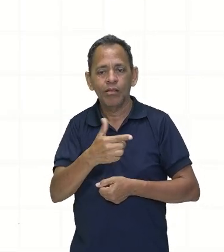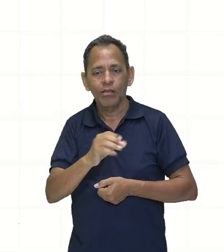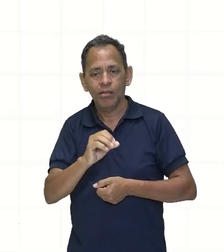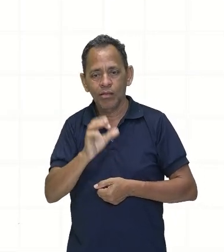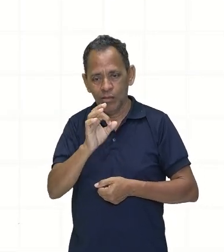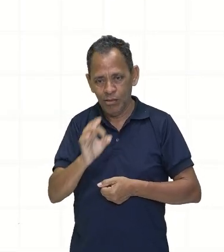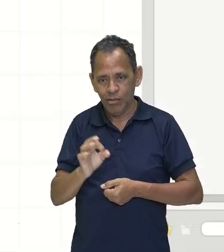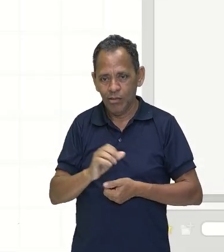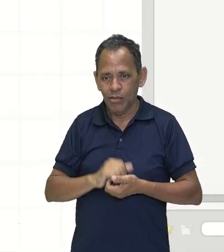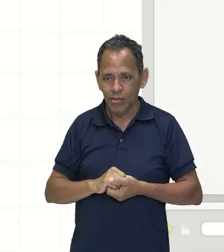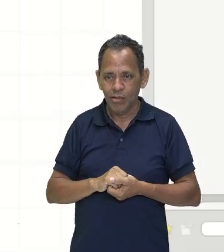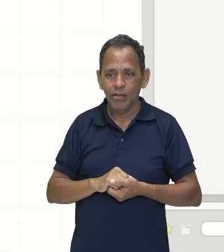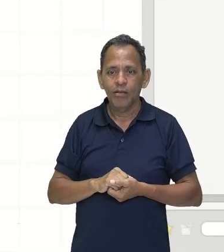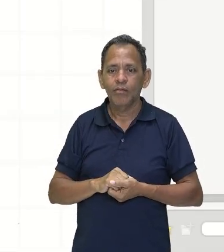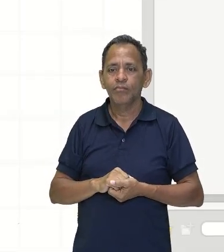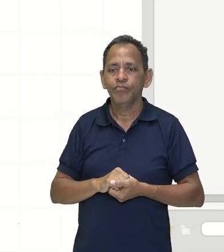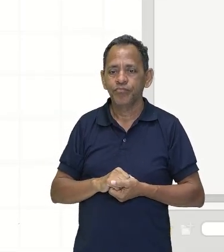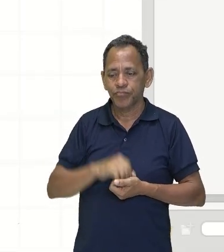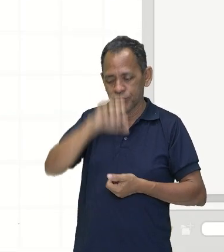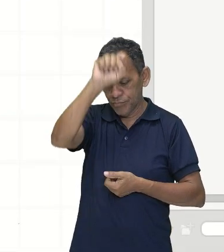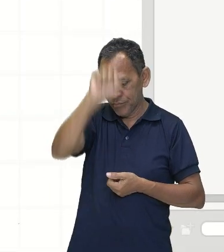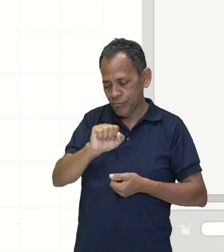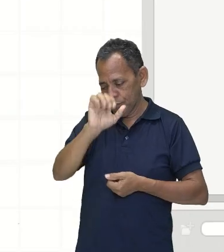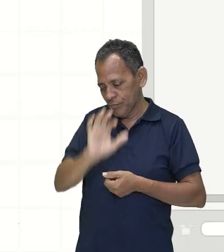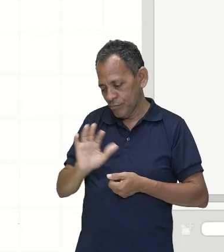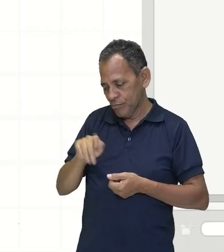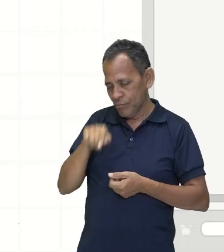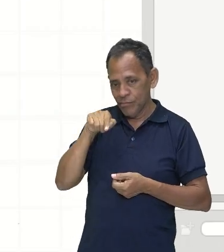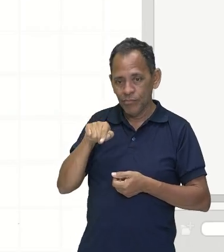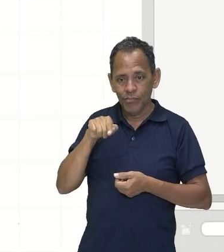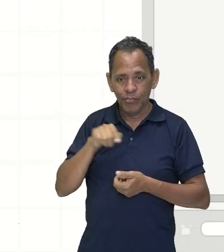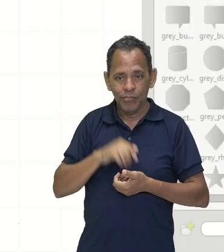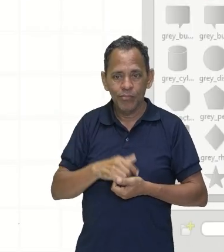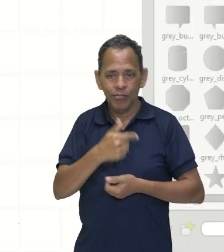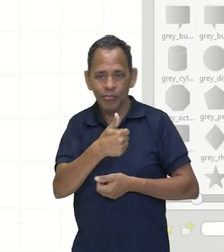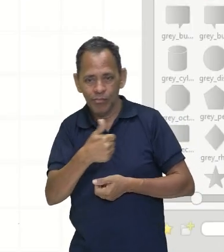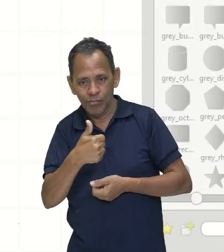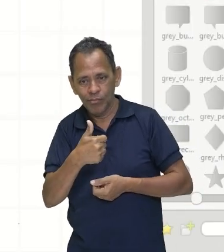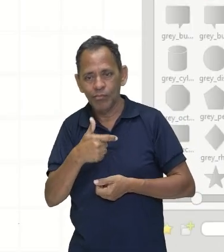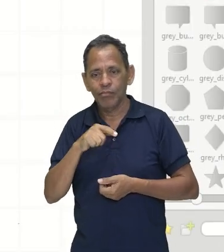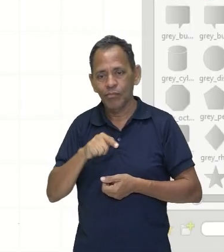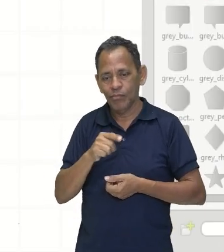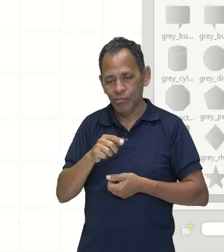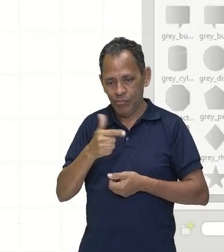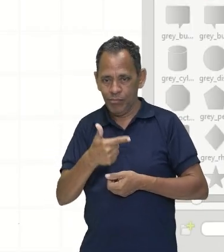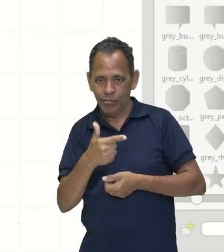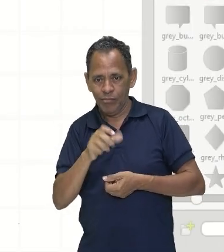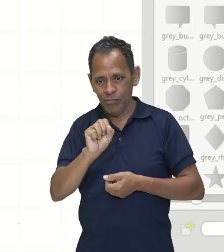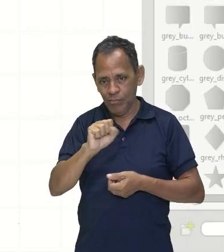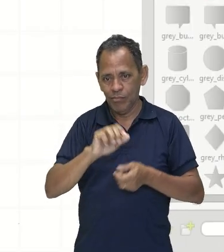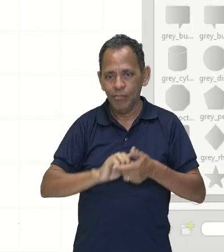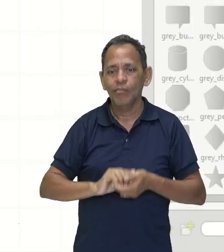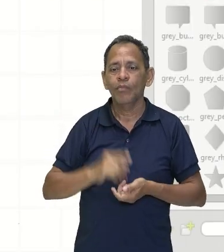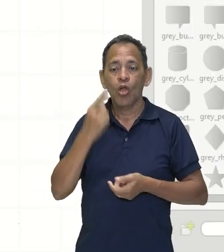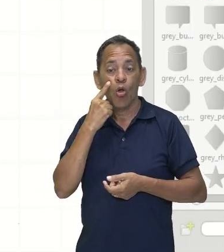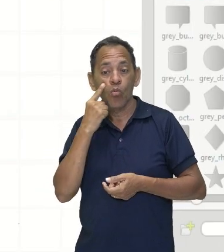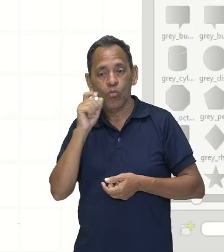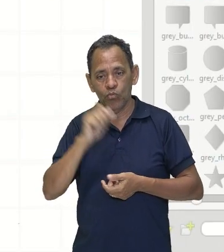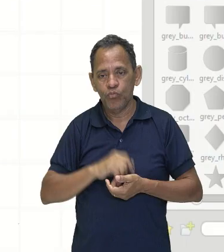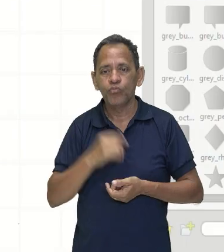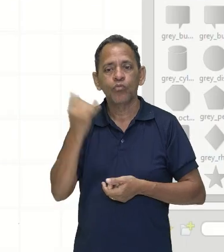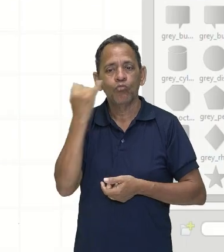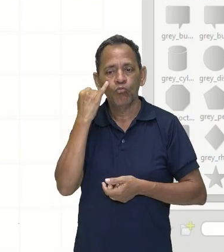5,20% dessa população, tá bom? Apenas para a gente observar aí esses dados com